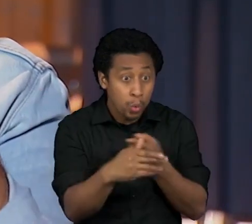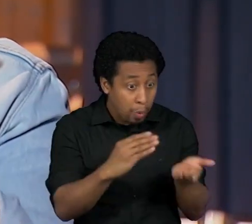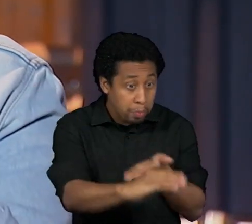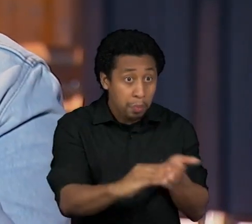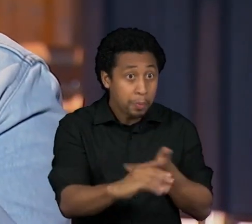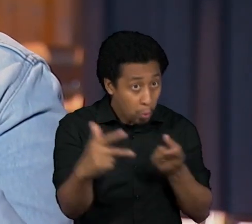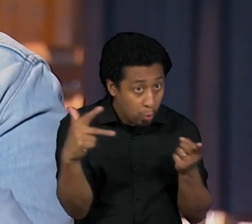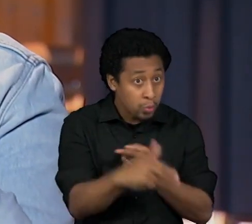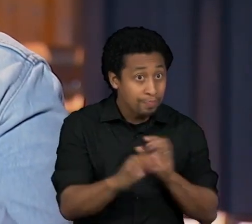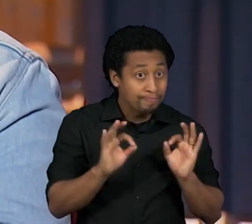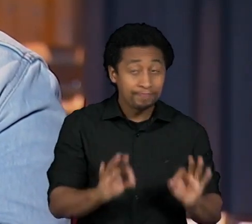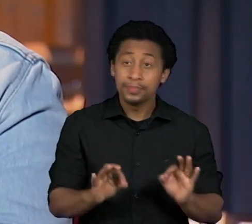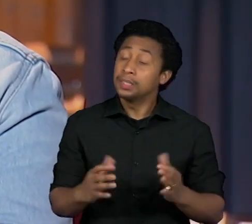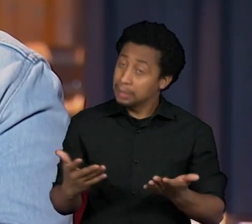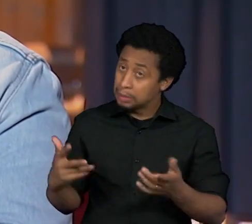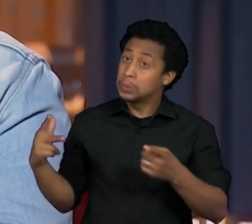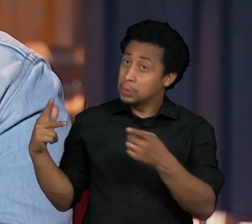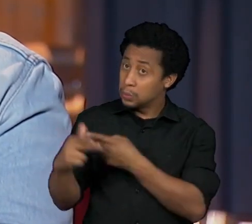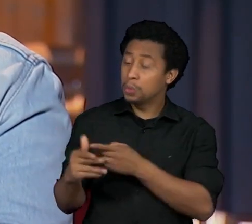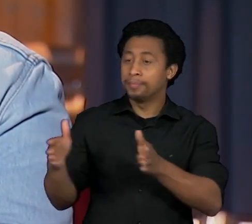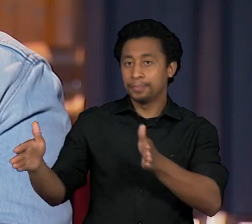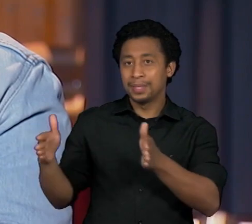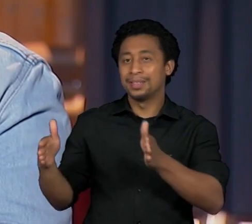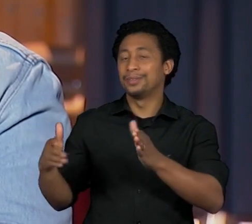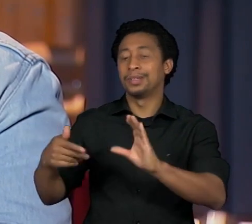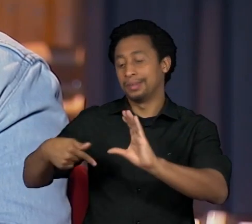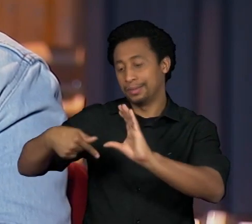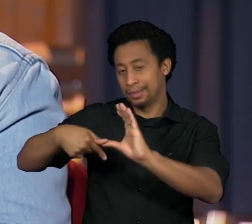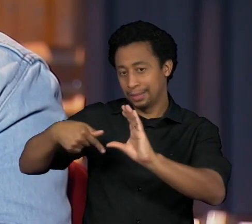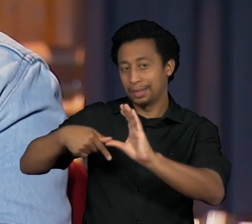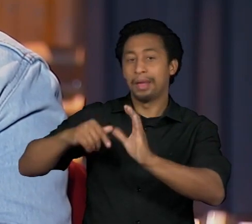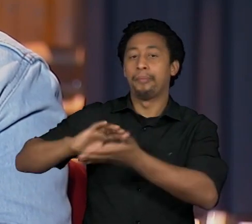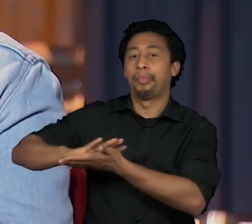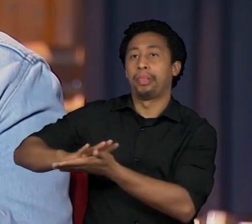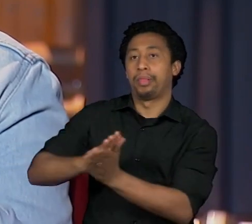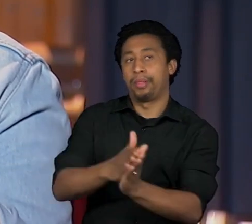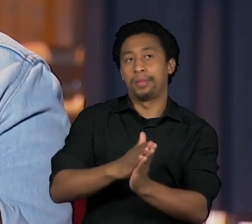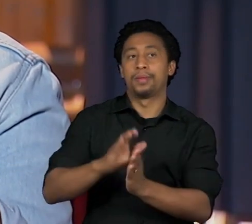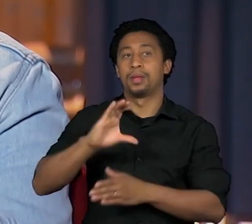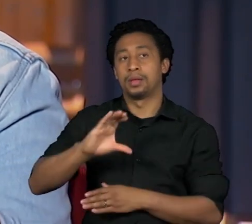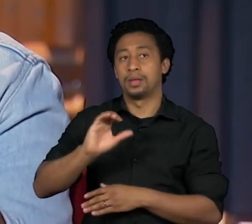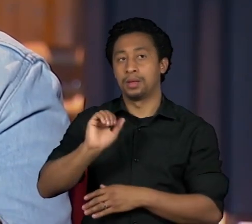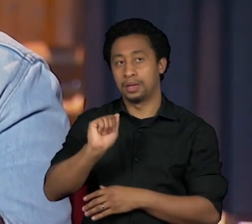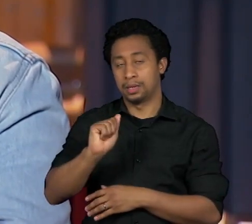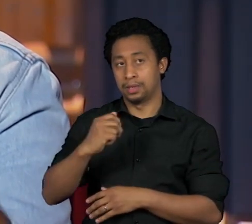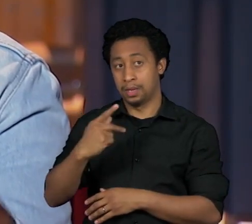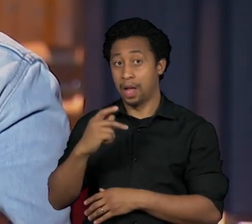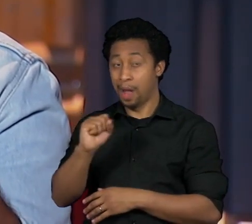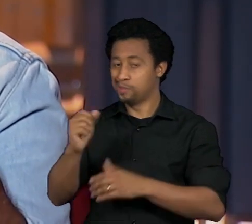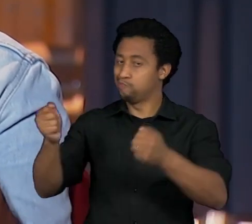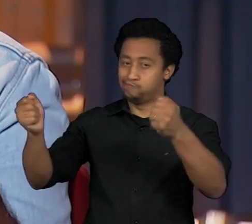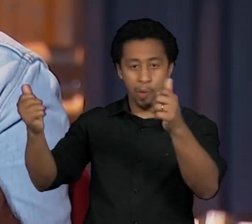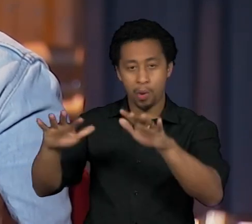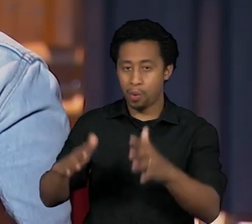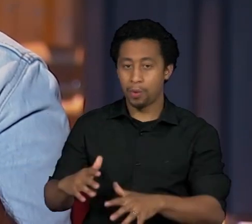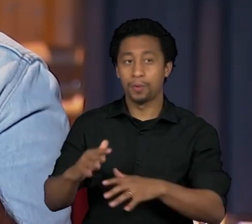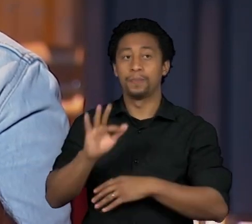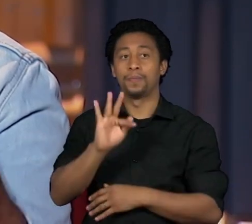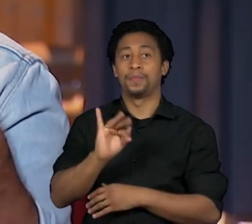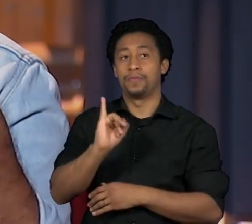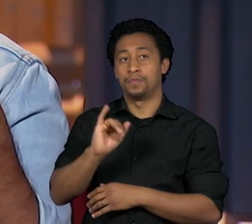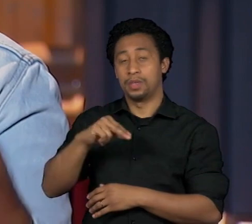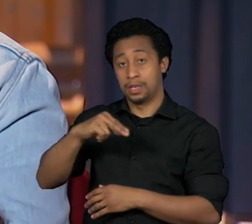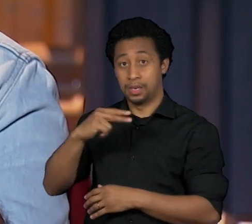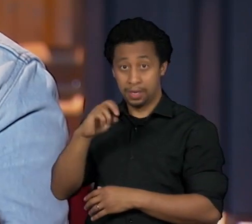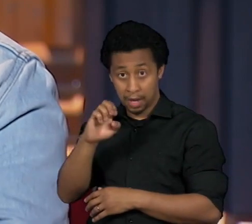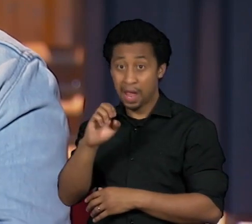A gente está numa situação de destruição do CNPq, da CAPES, da FINEP. Quem está no governo do país está destruindo o país. E as